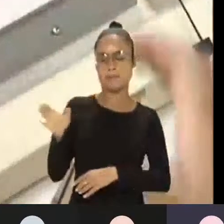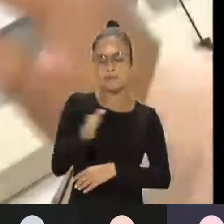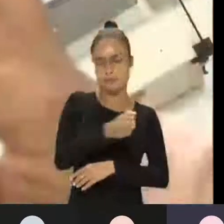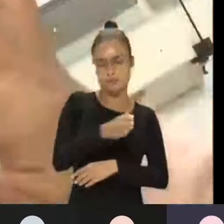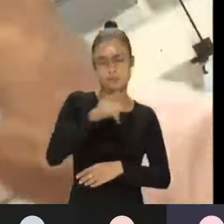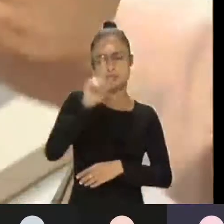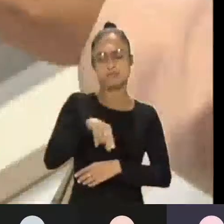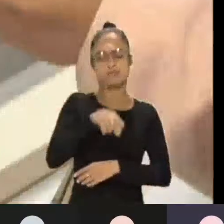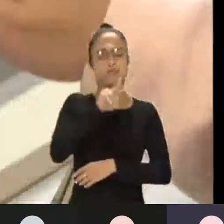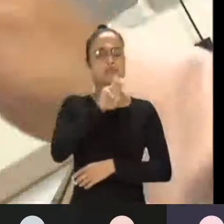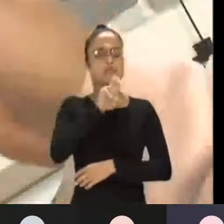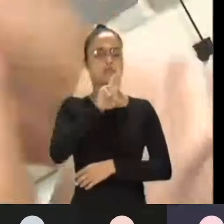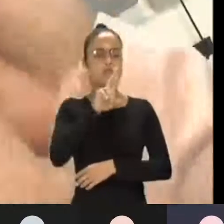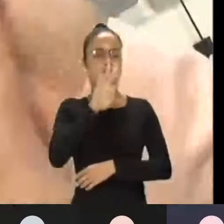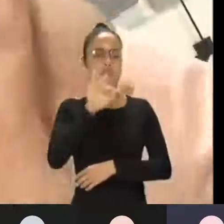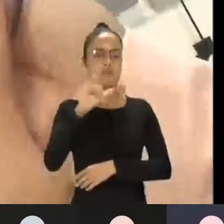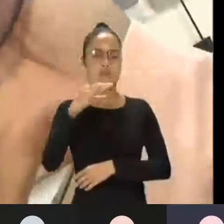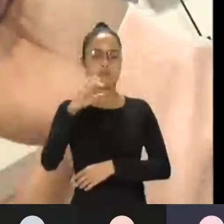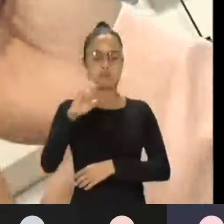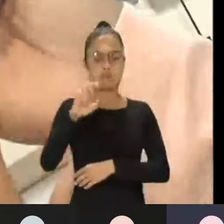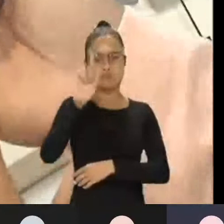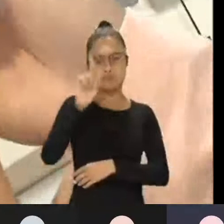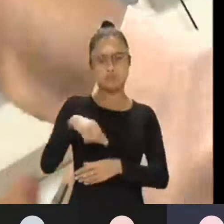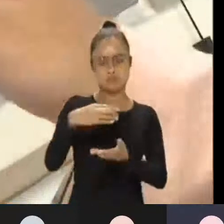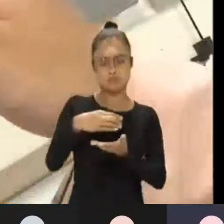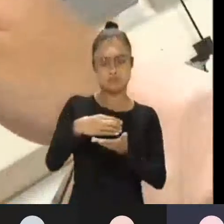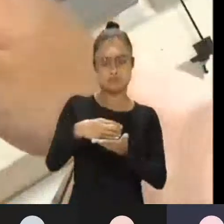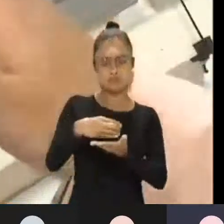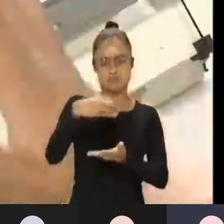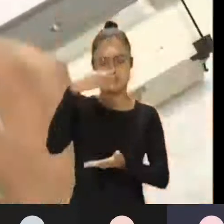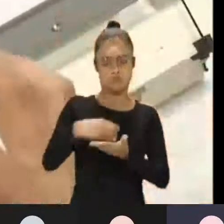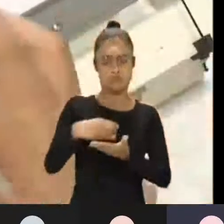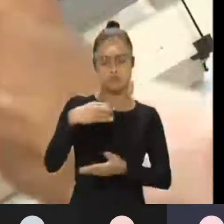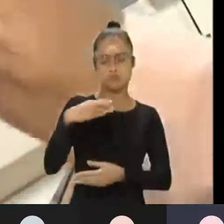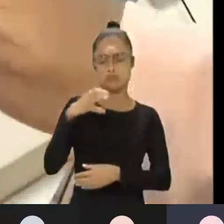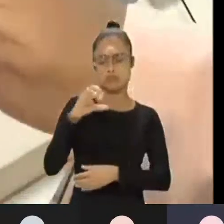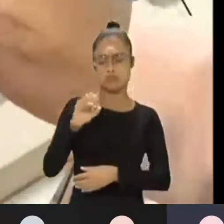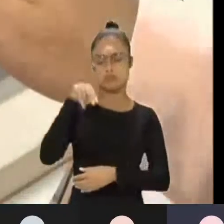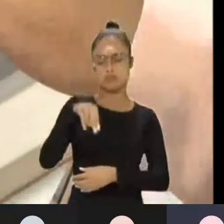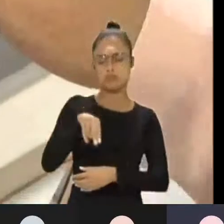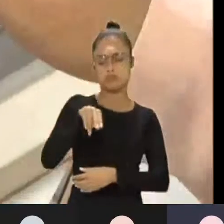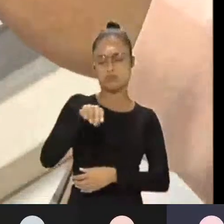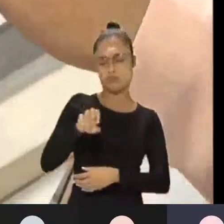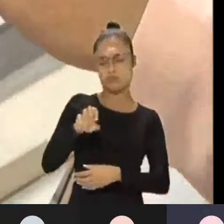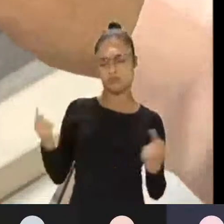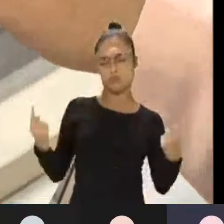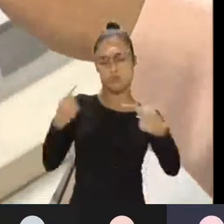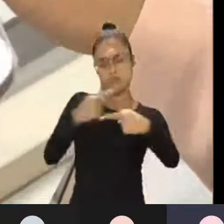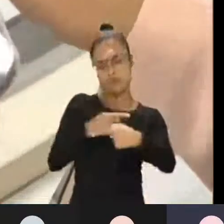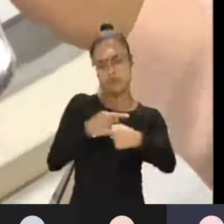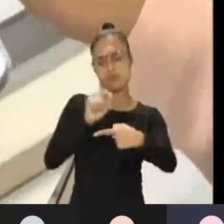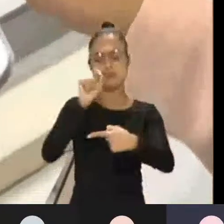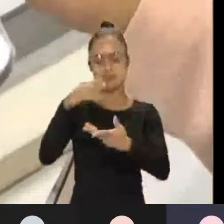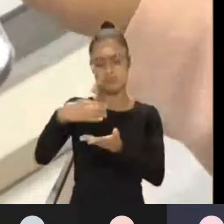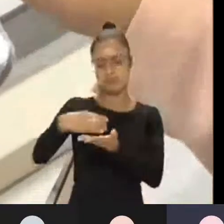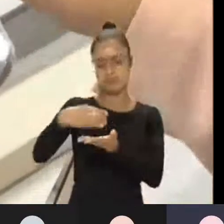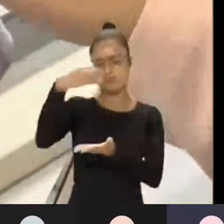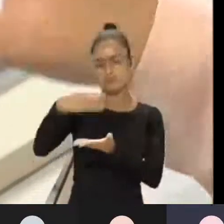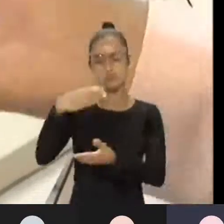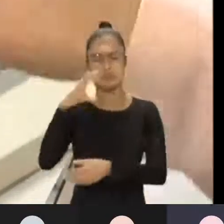geratriz para um vértice, que é o cone. Então, ele tem uma base circular e converge para